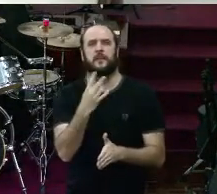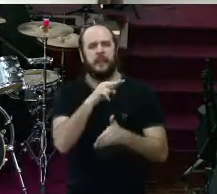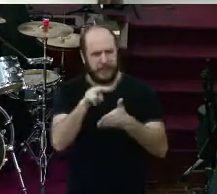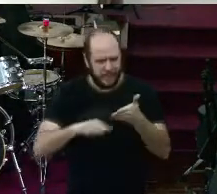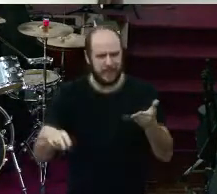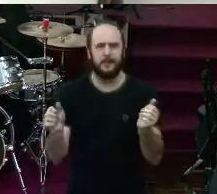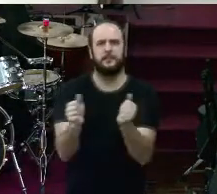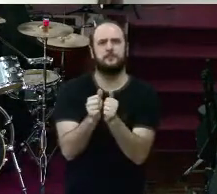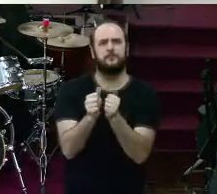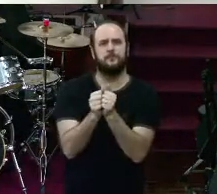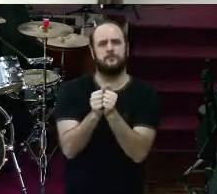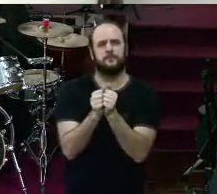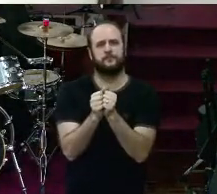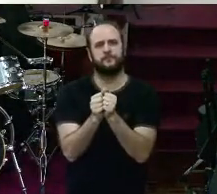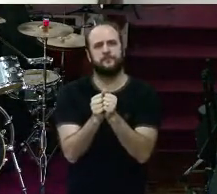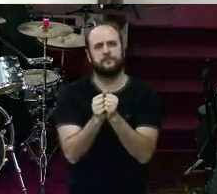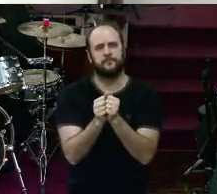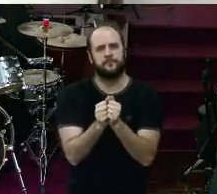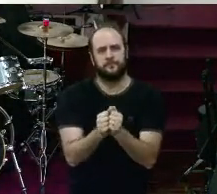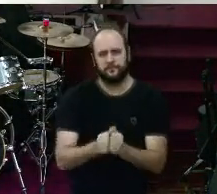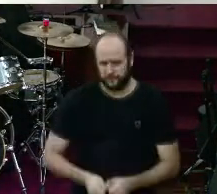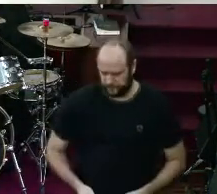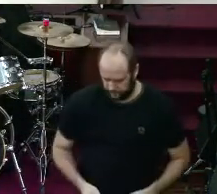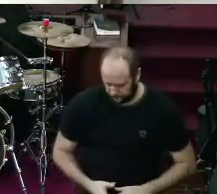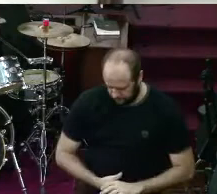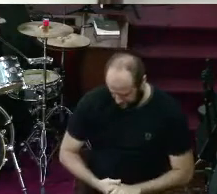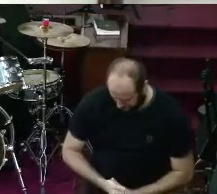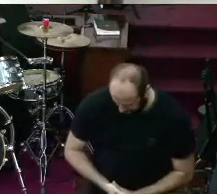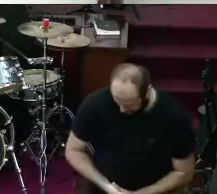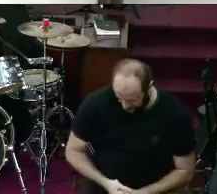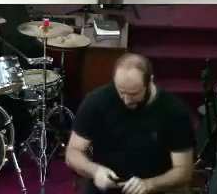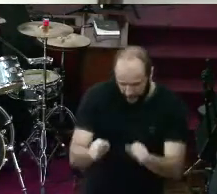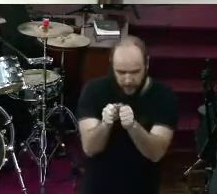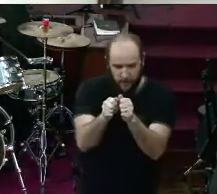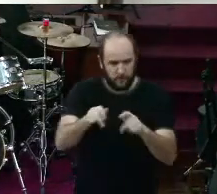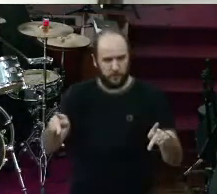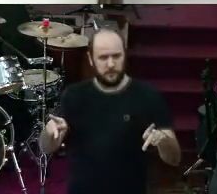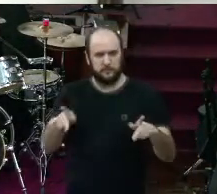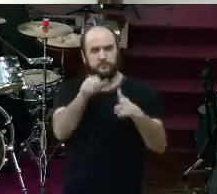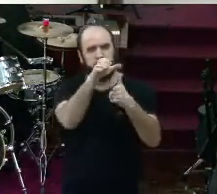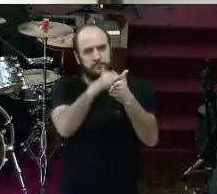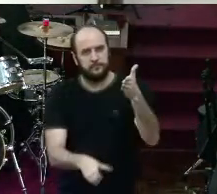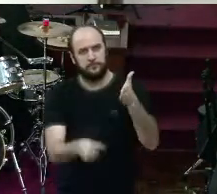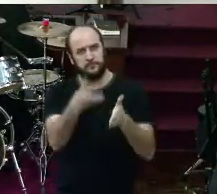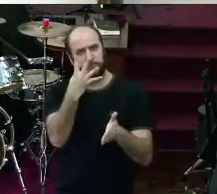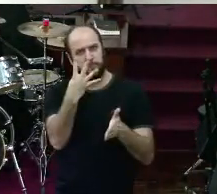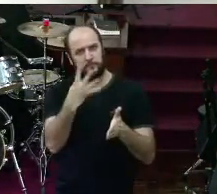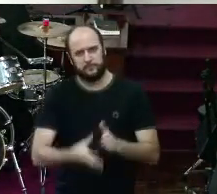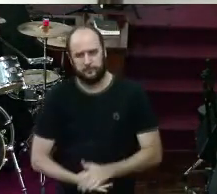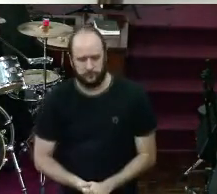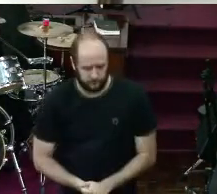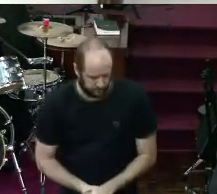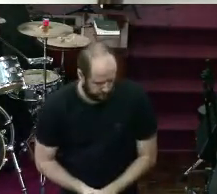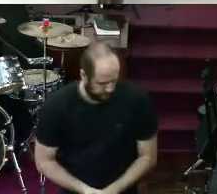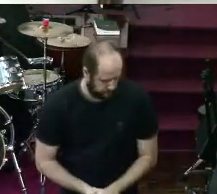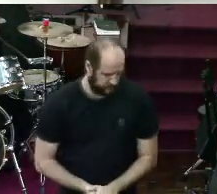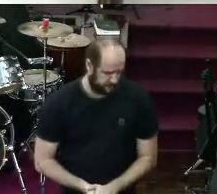leitura que eu farei deste capítulo. Apocalipse, capítulo 4.